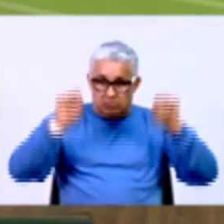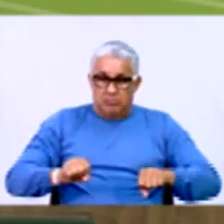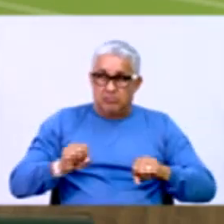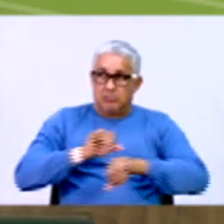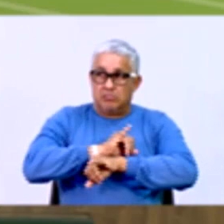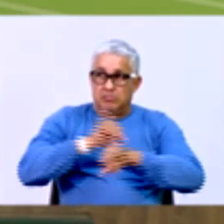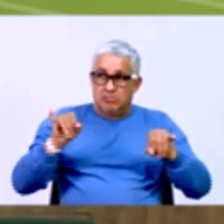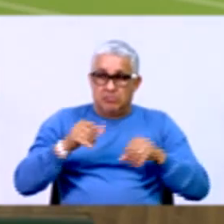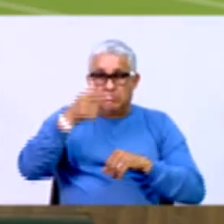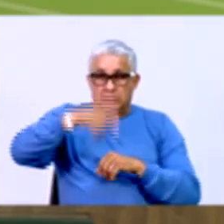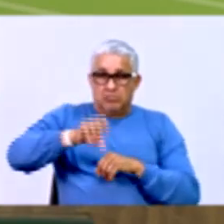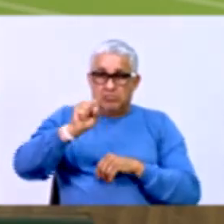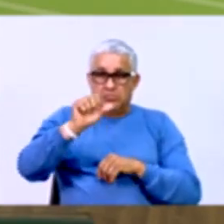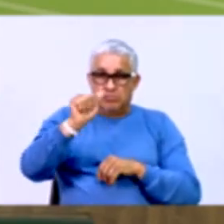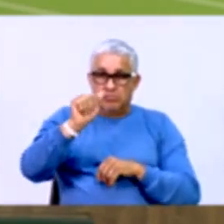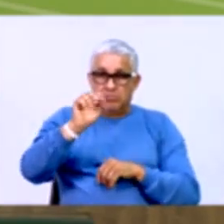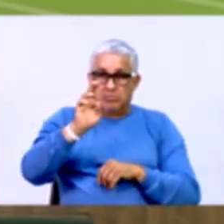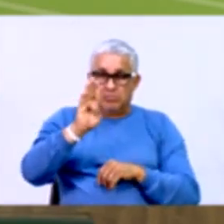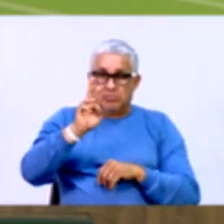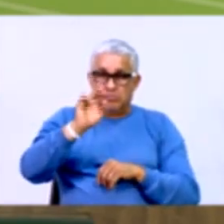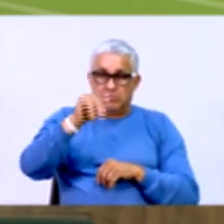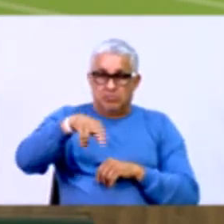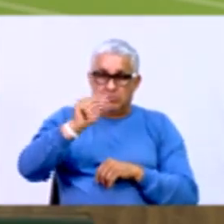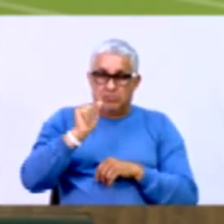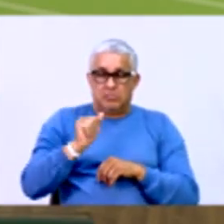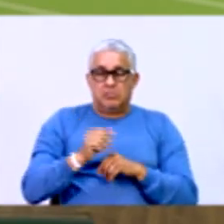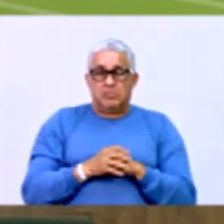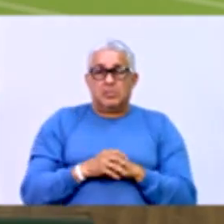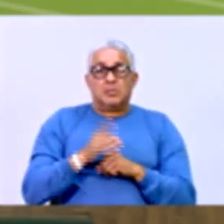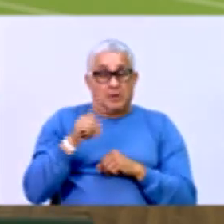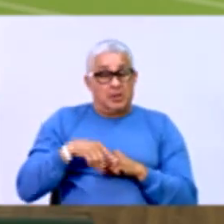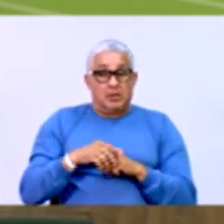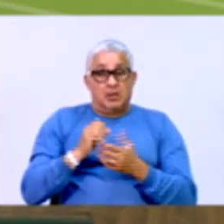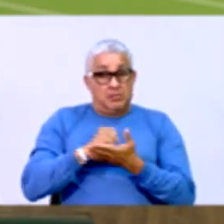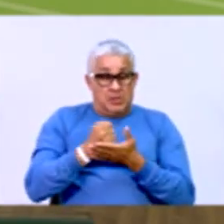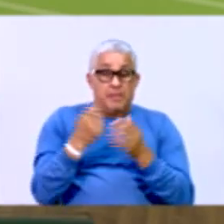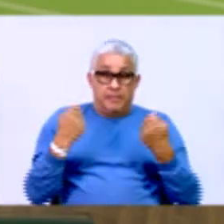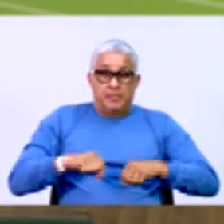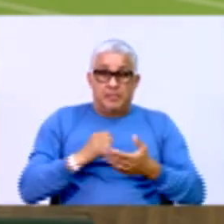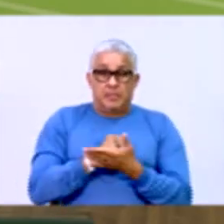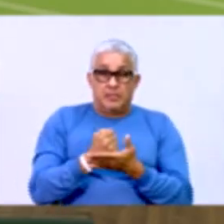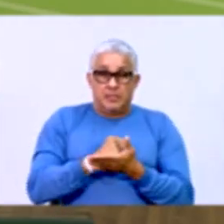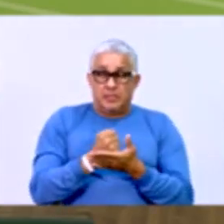Sabrina. Gente, é exatamente isso que a gente está comentando, é controlar para não